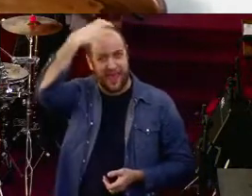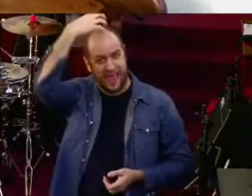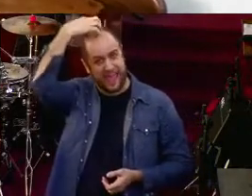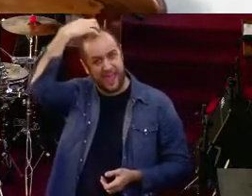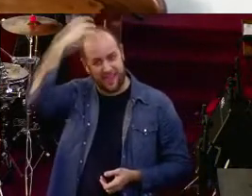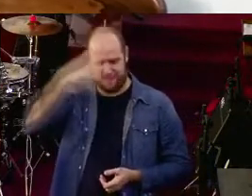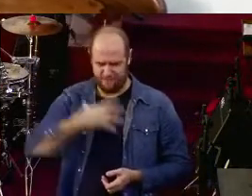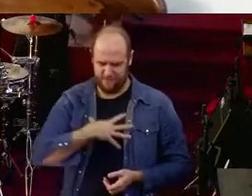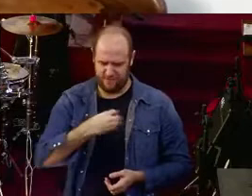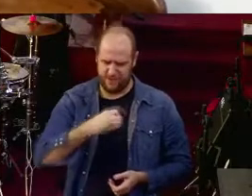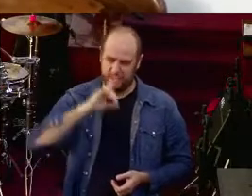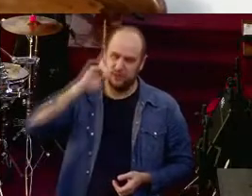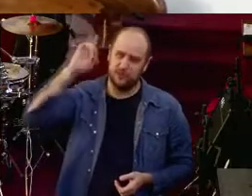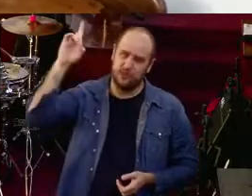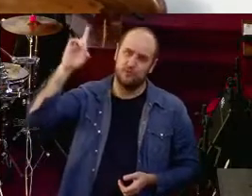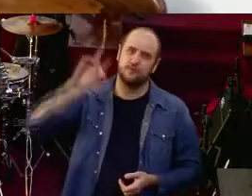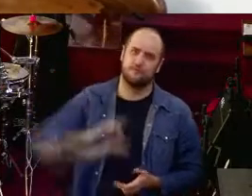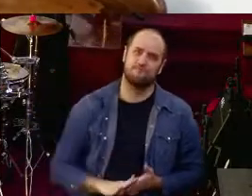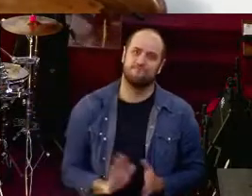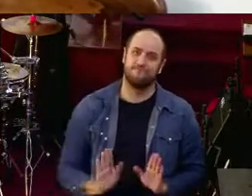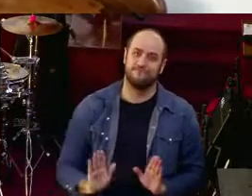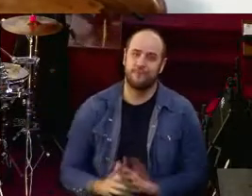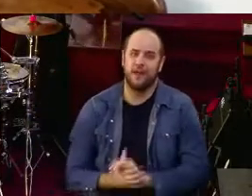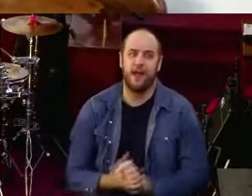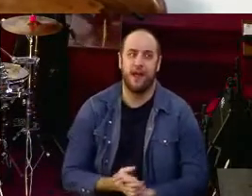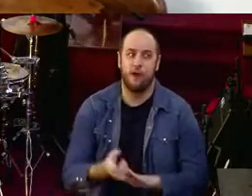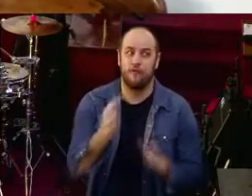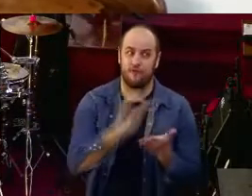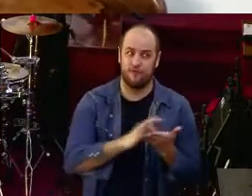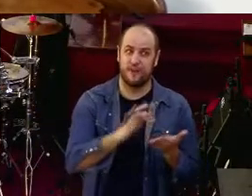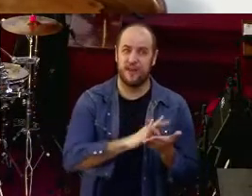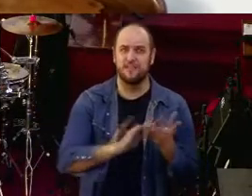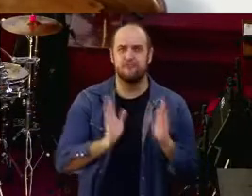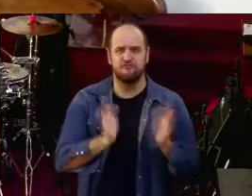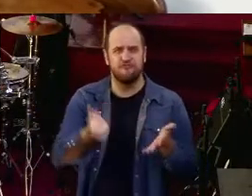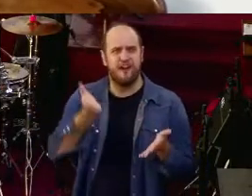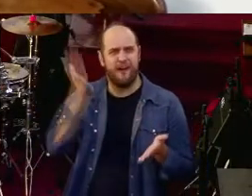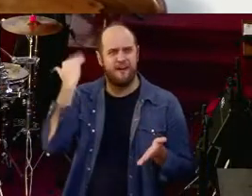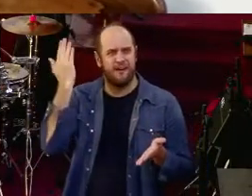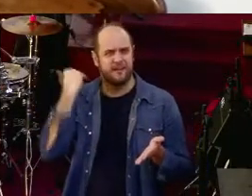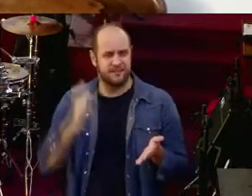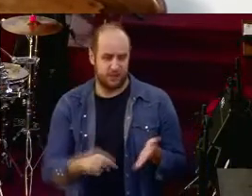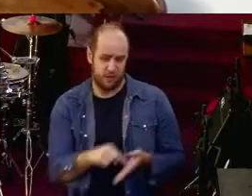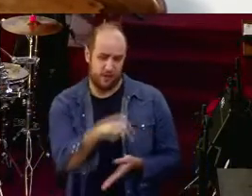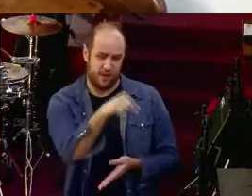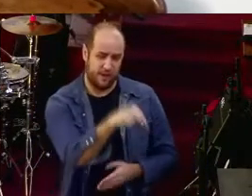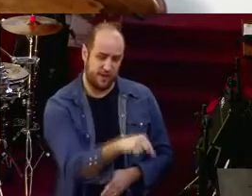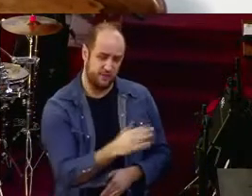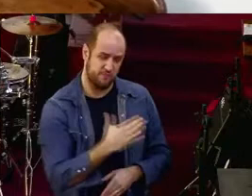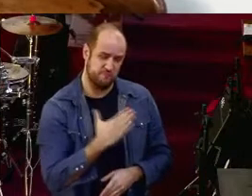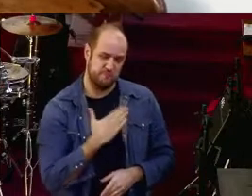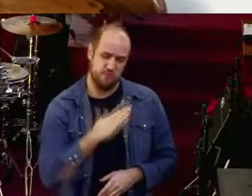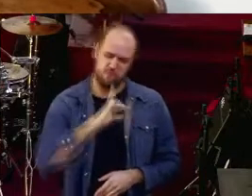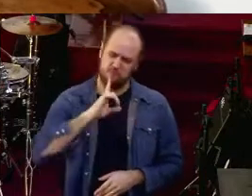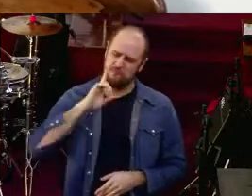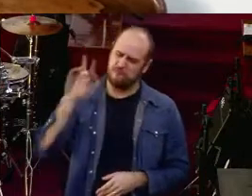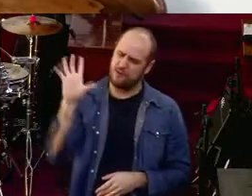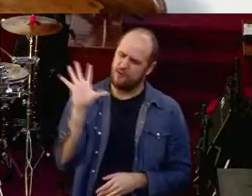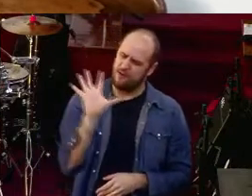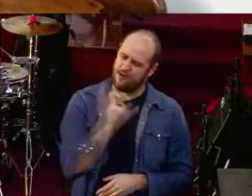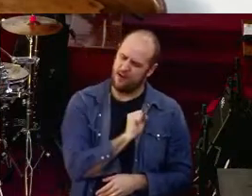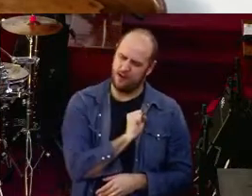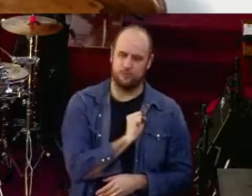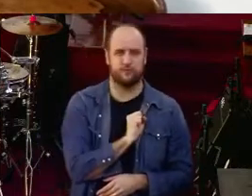o Filho de Deus. Então, essa frase já existia. Este é o meu Filho amado.